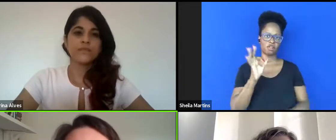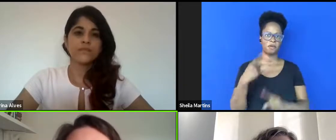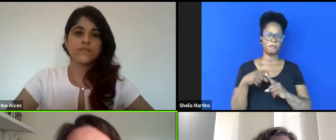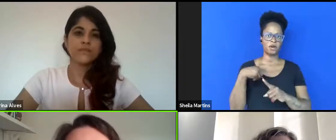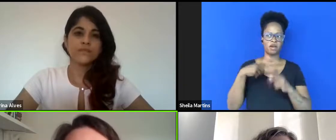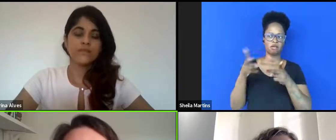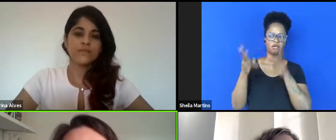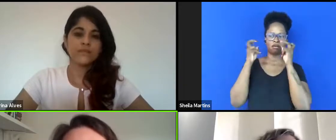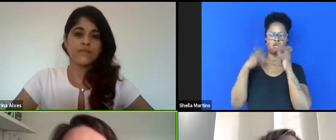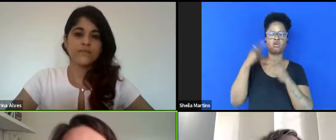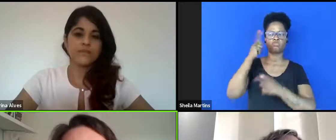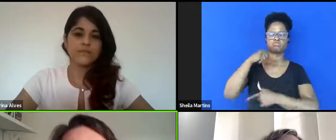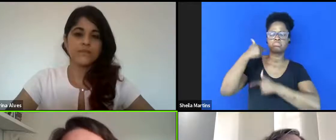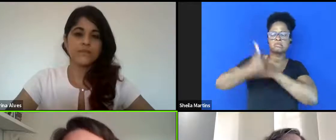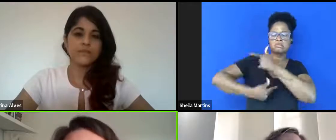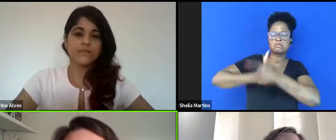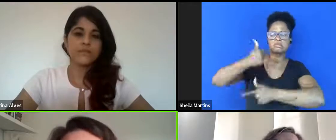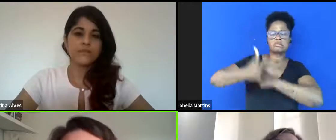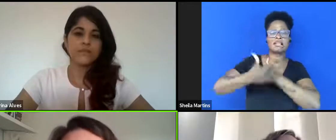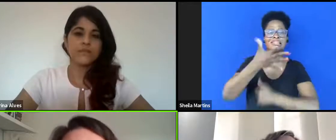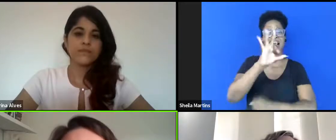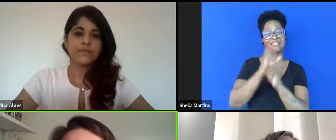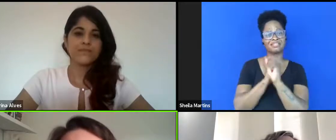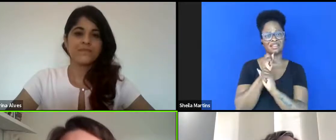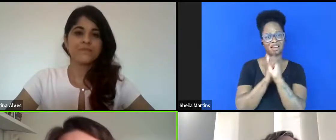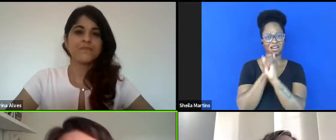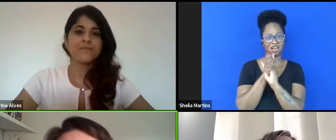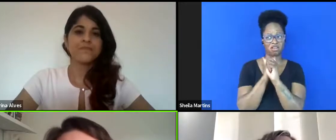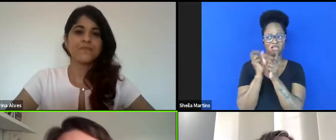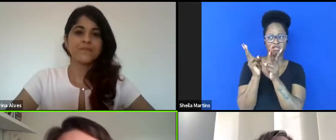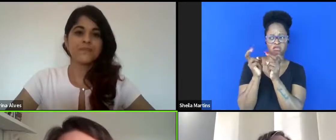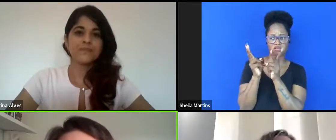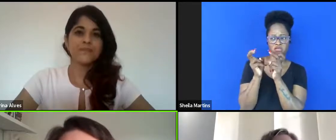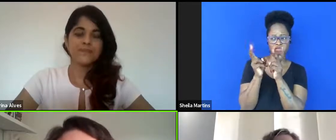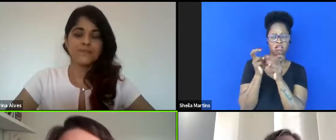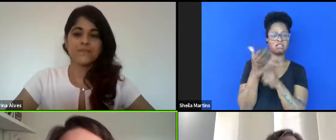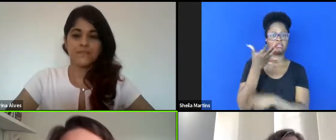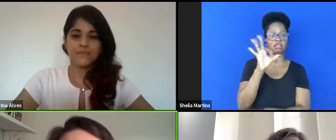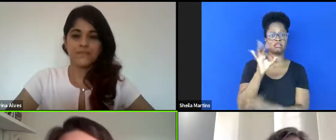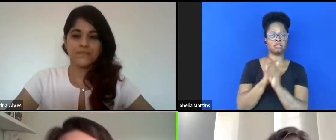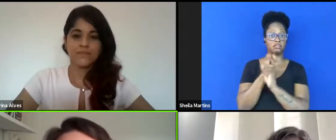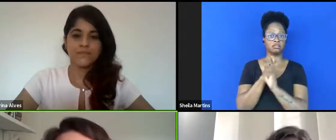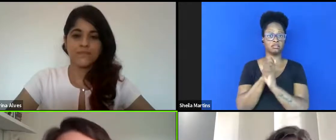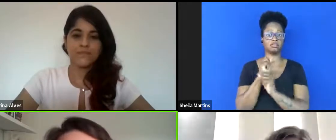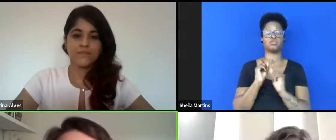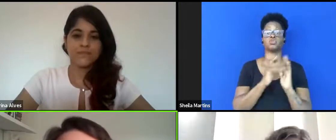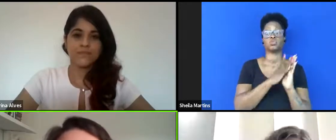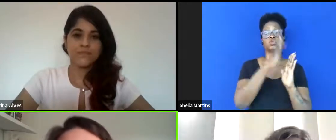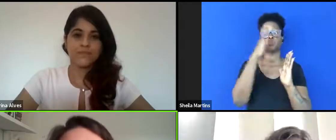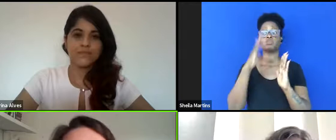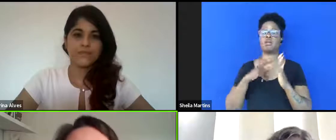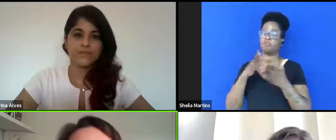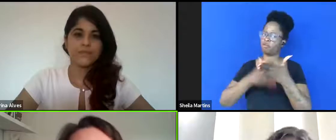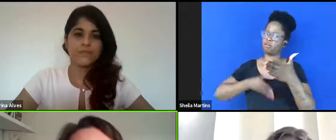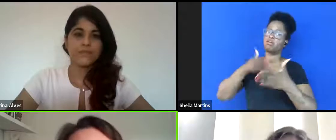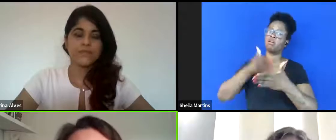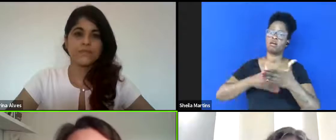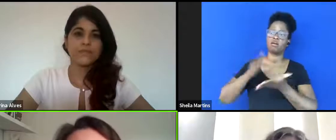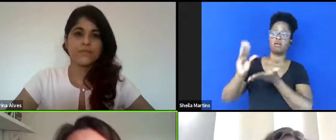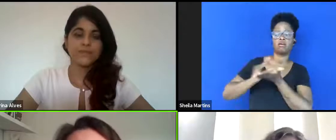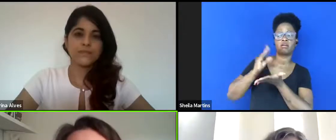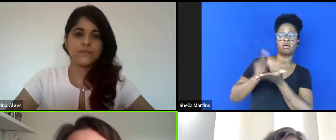persegue incansavelmente há 10 anos observar, né, e apesar de todas as limitações técnicas e financeiras,